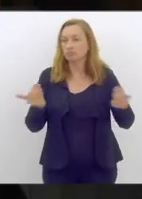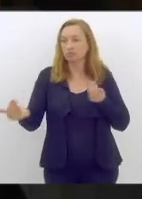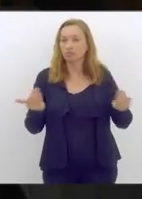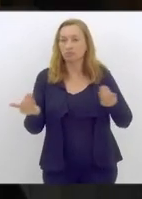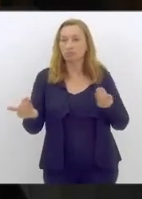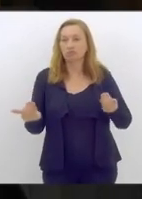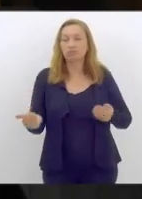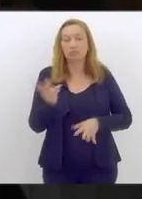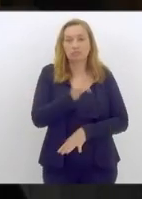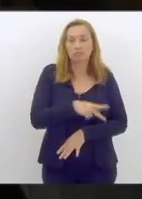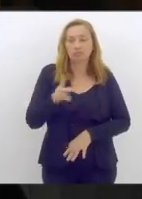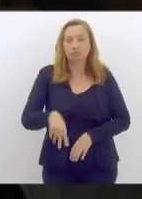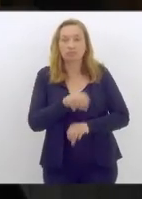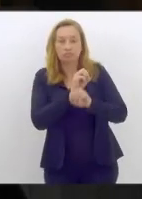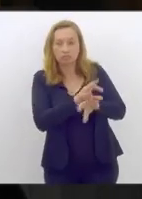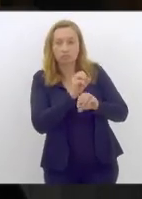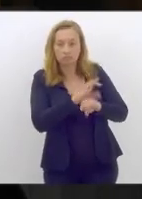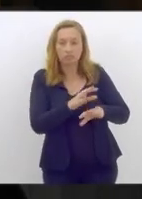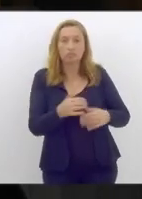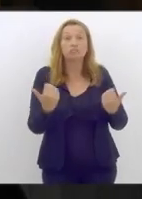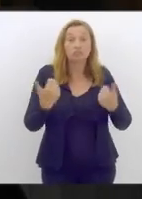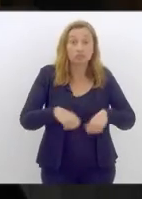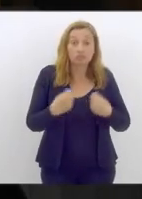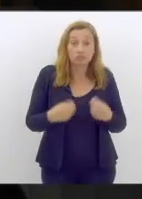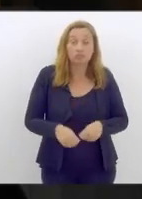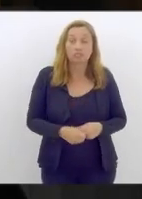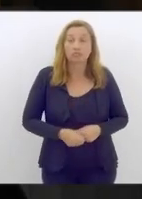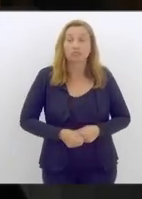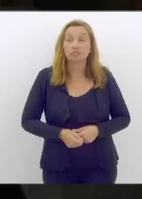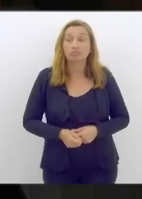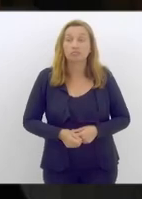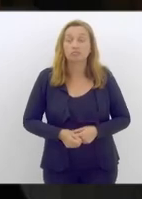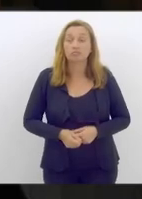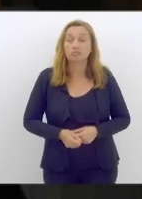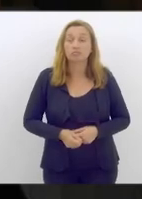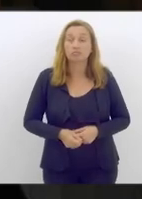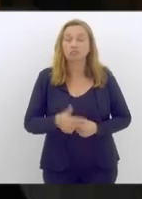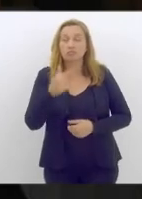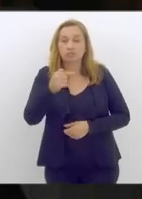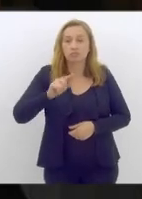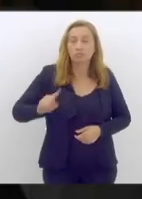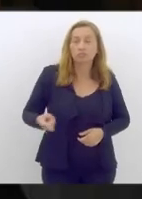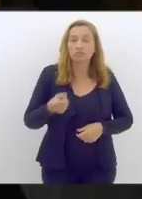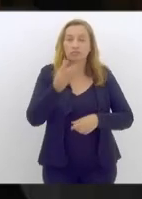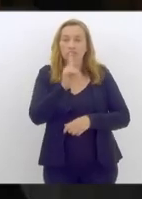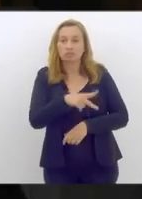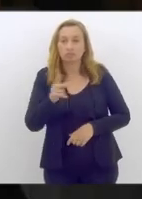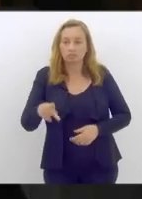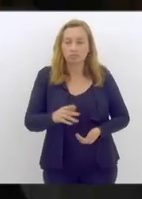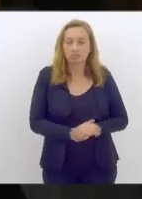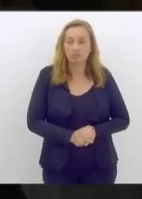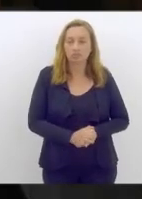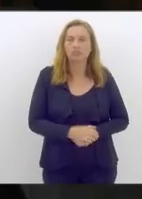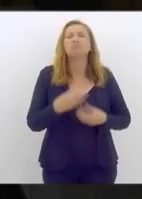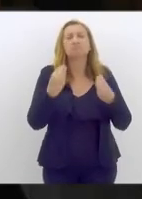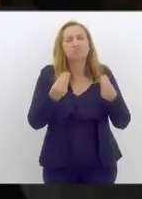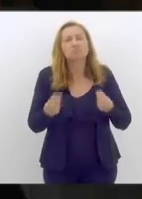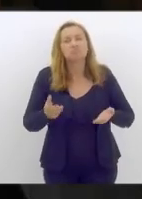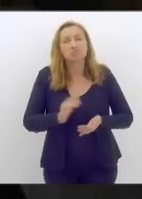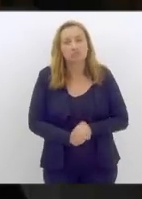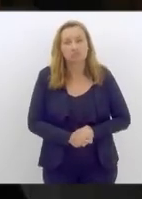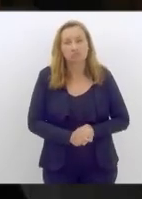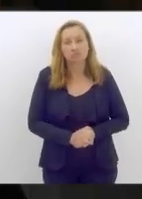seus profissionais de educação e ainda tem carência de 7 mil professores para que que faz isso